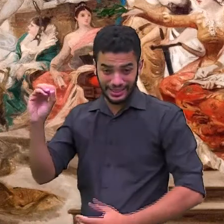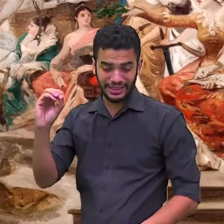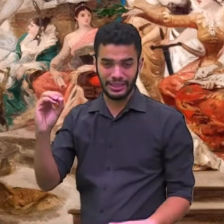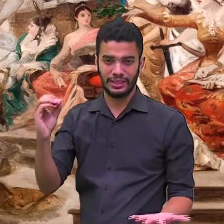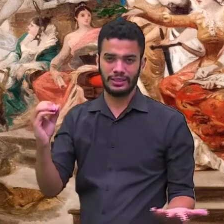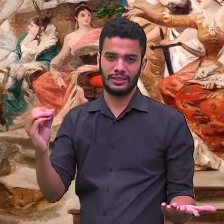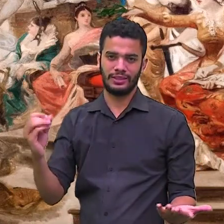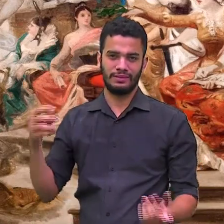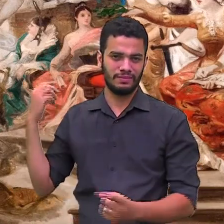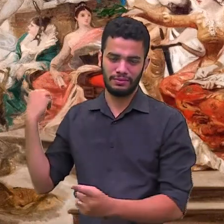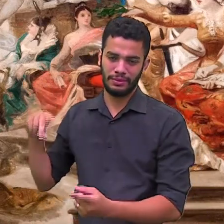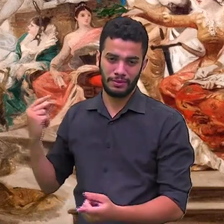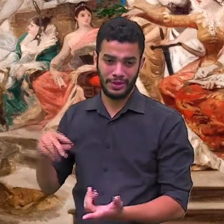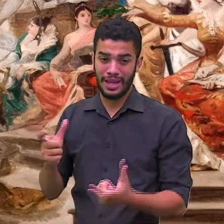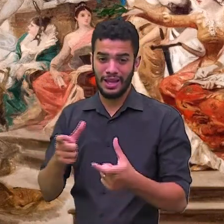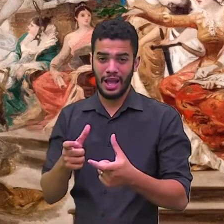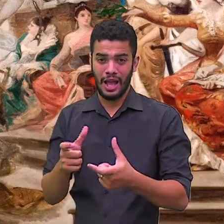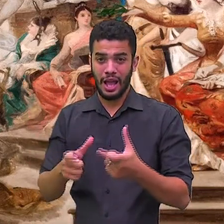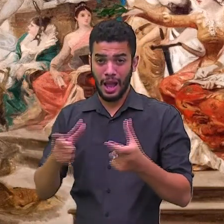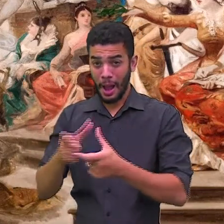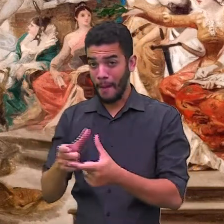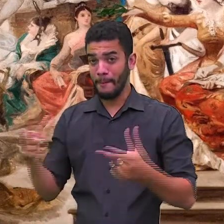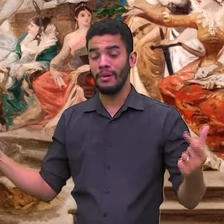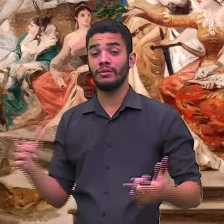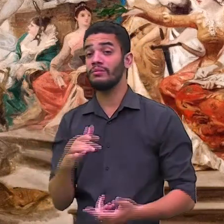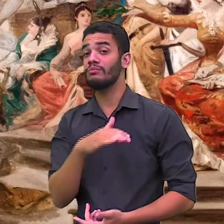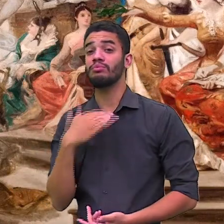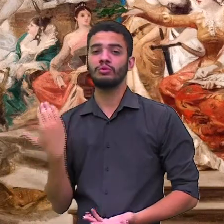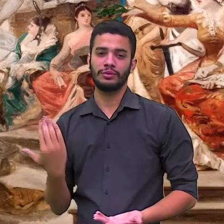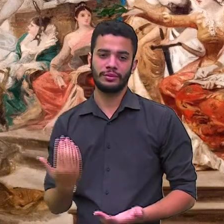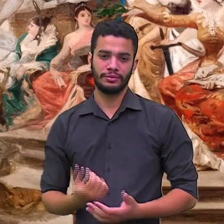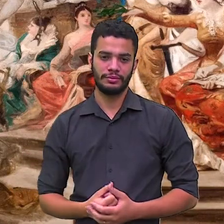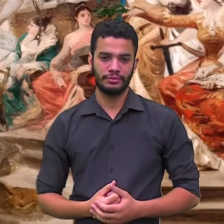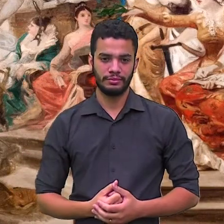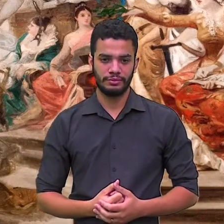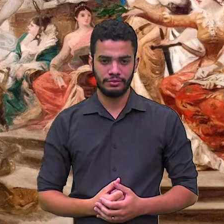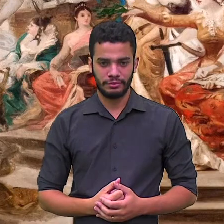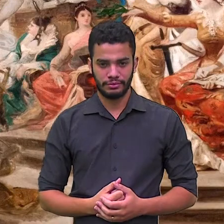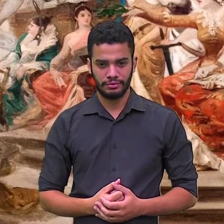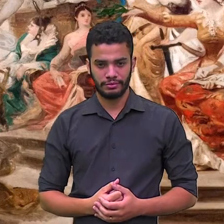pela resistência e luta,